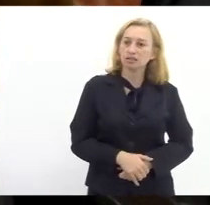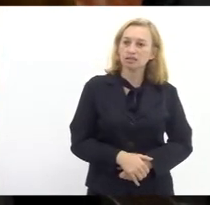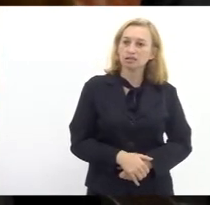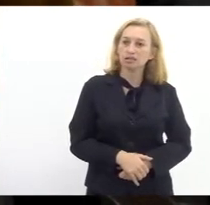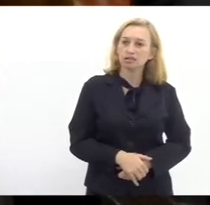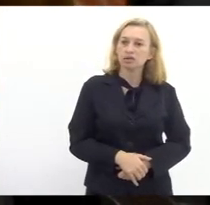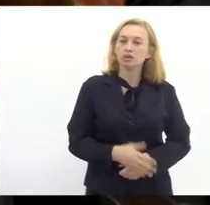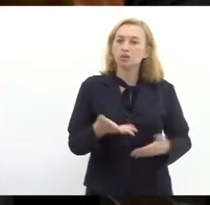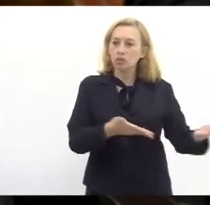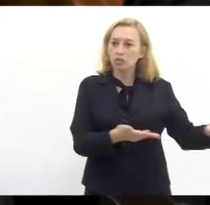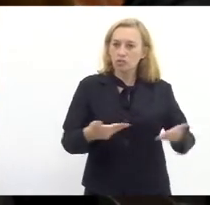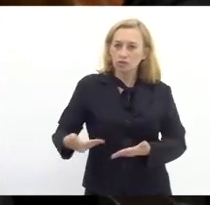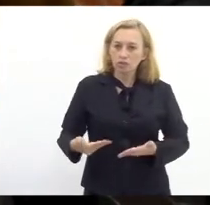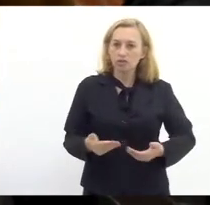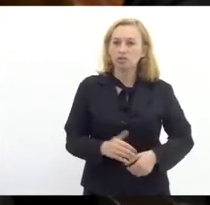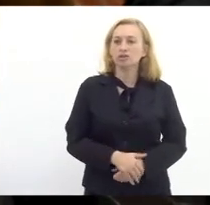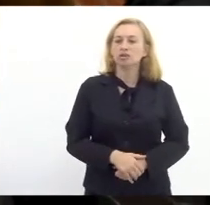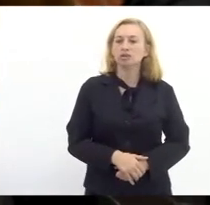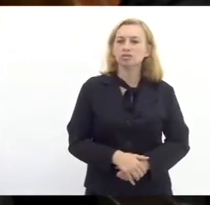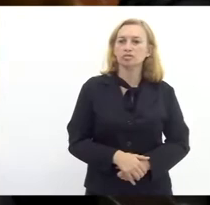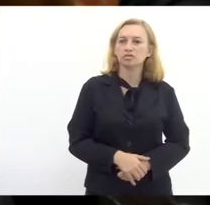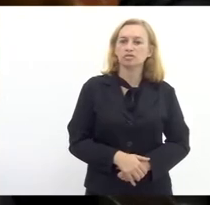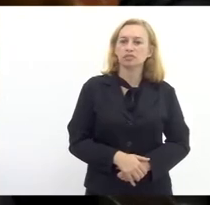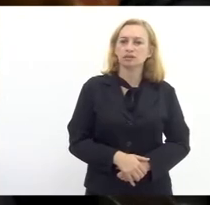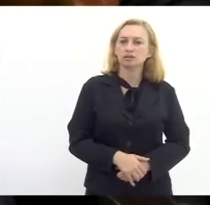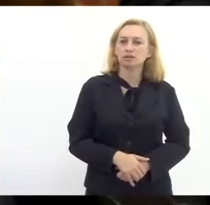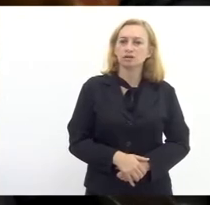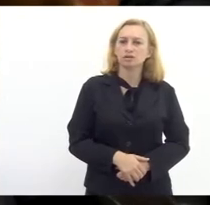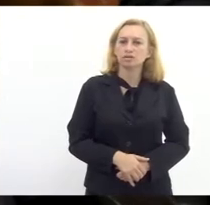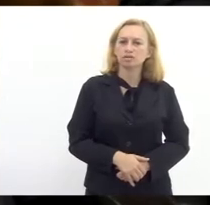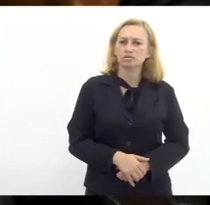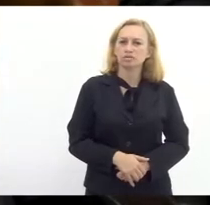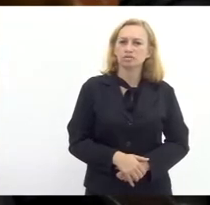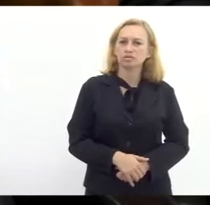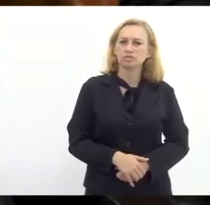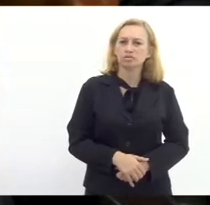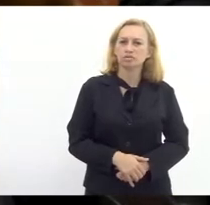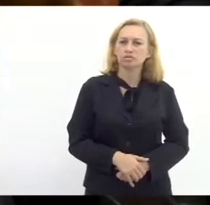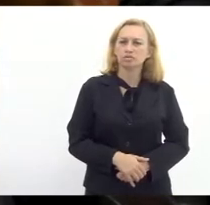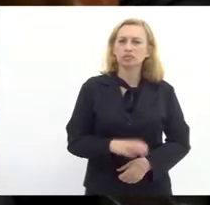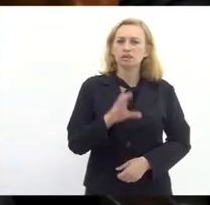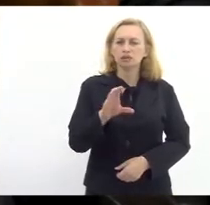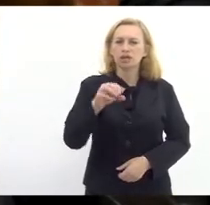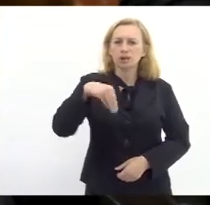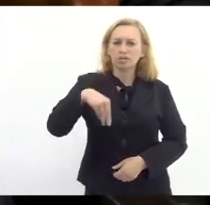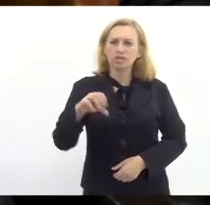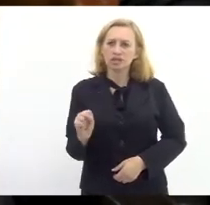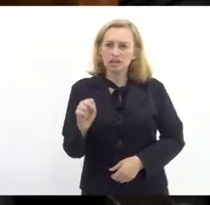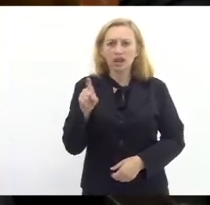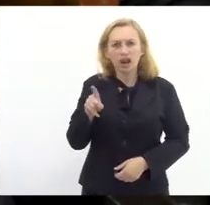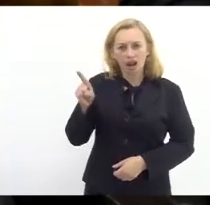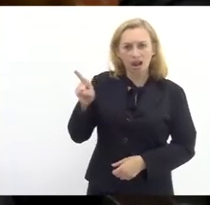relevante o convite para convidar, para visitar o nosso CMC lá, que